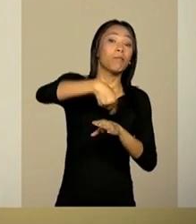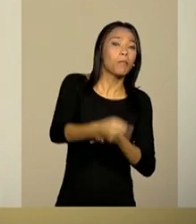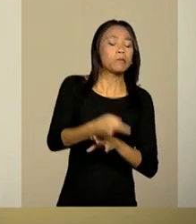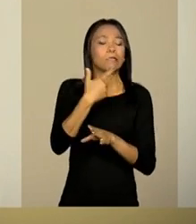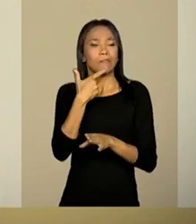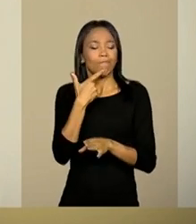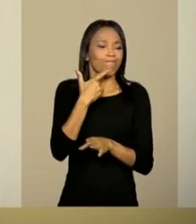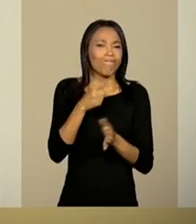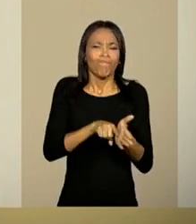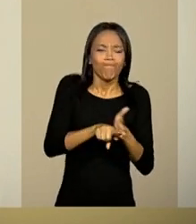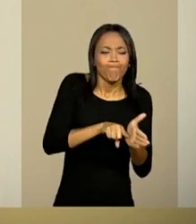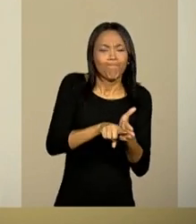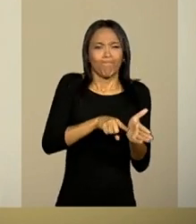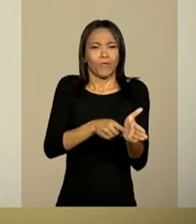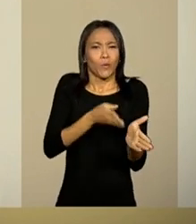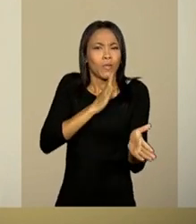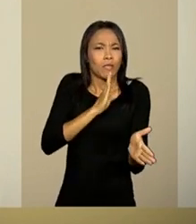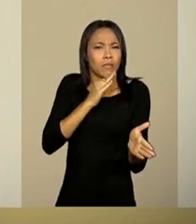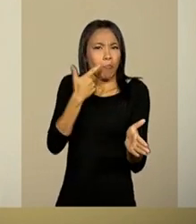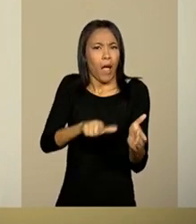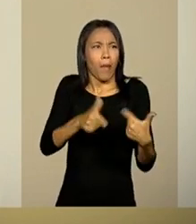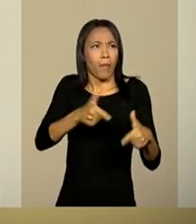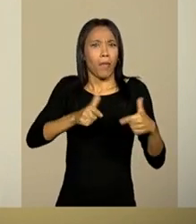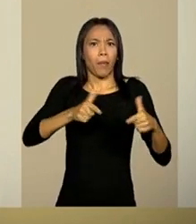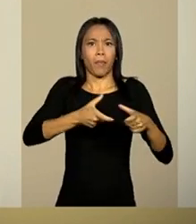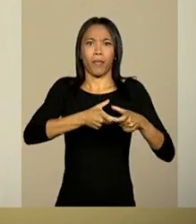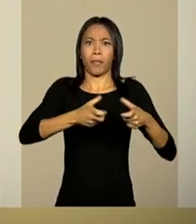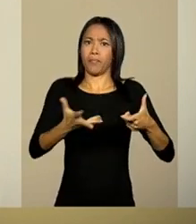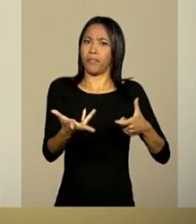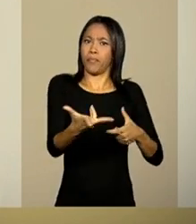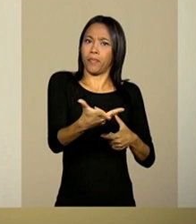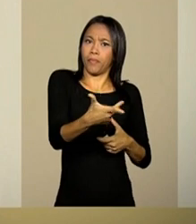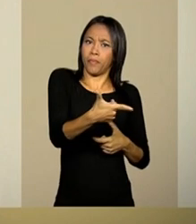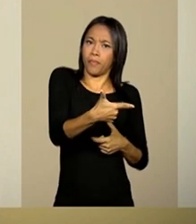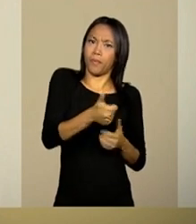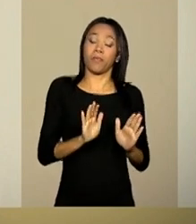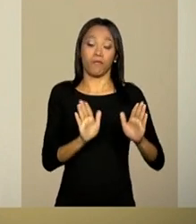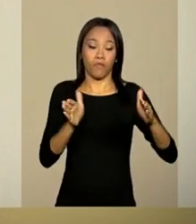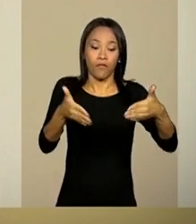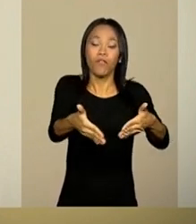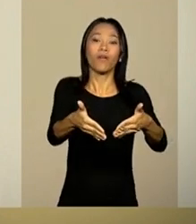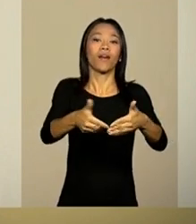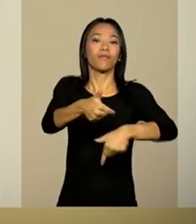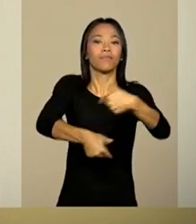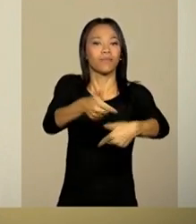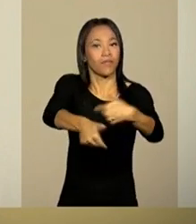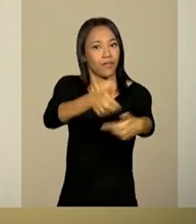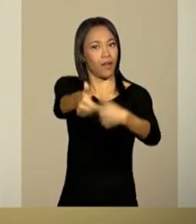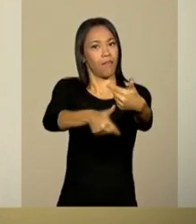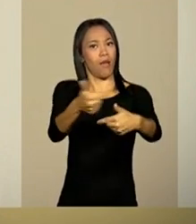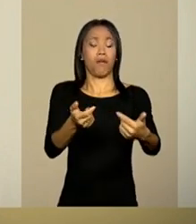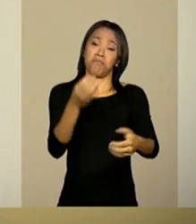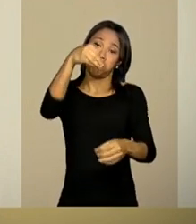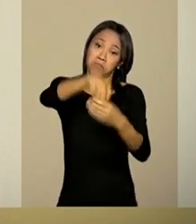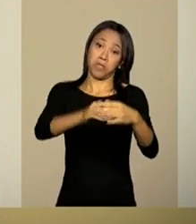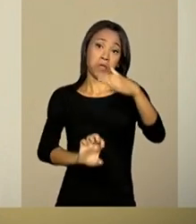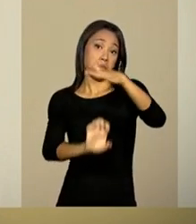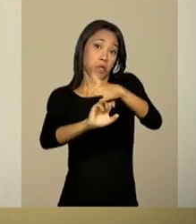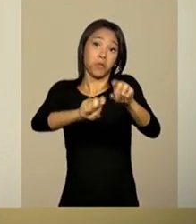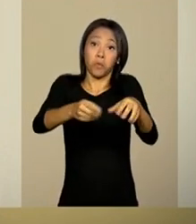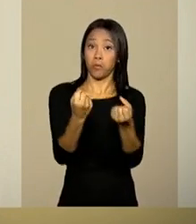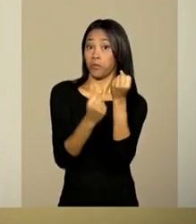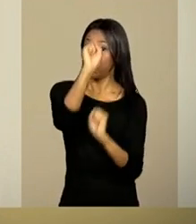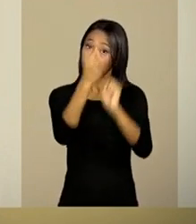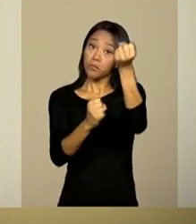ou aperfeiçoar seu conhecimento para aplicá-lo na sua vida profissional na empresa ou na indústria onde